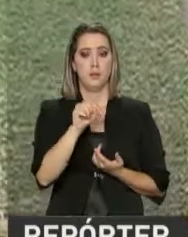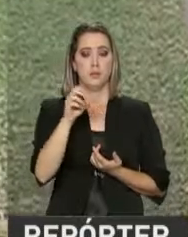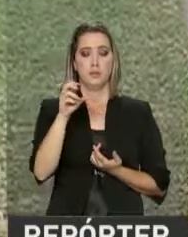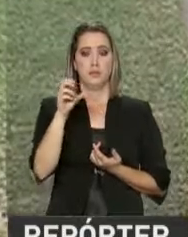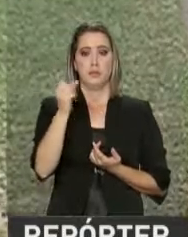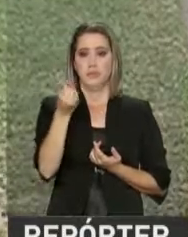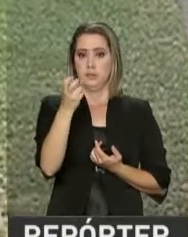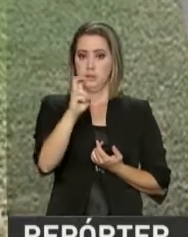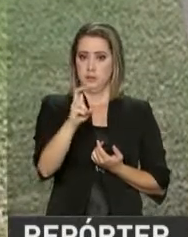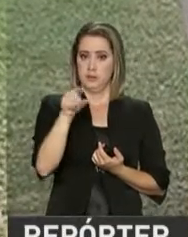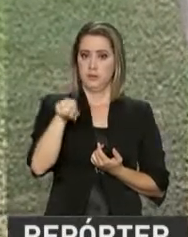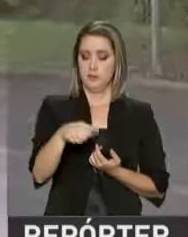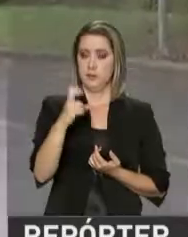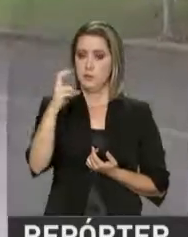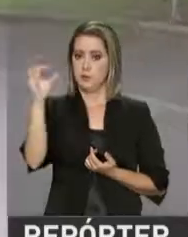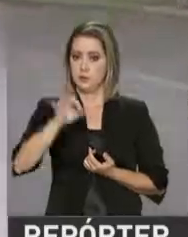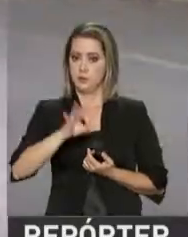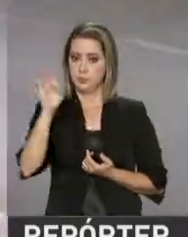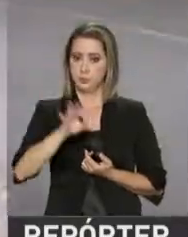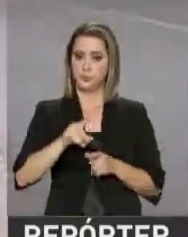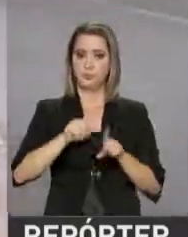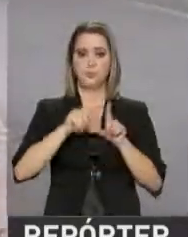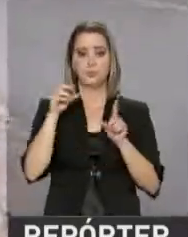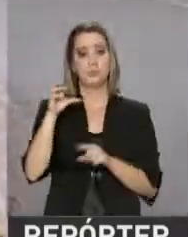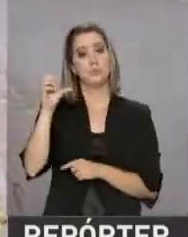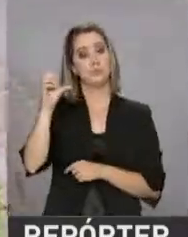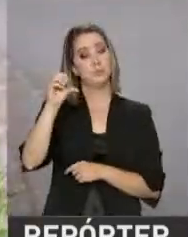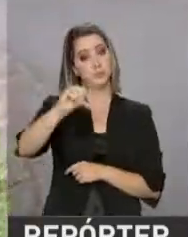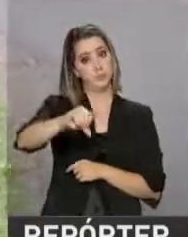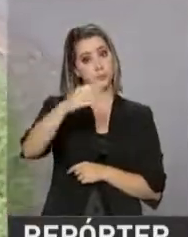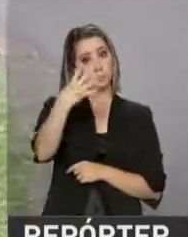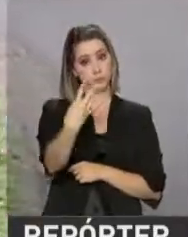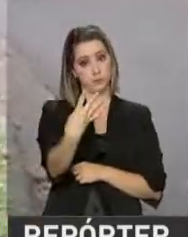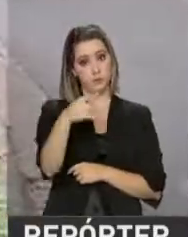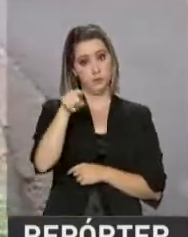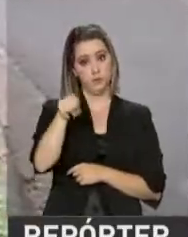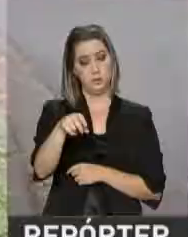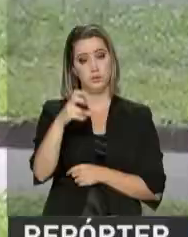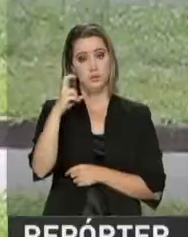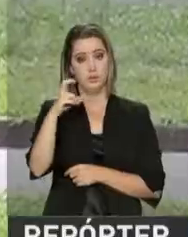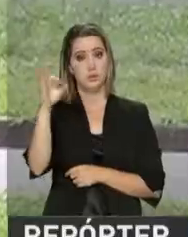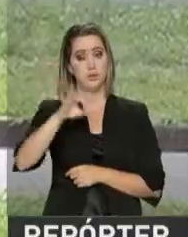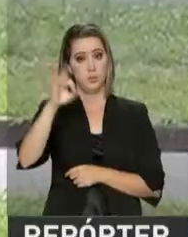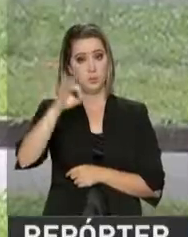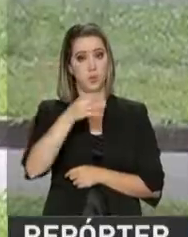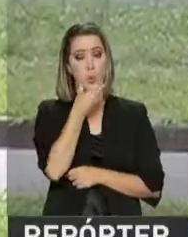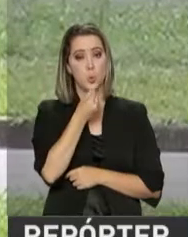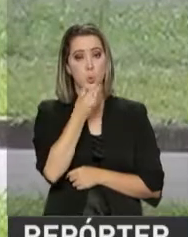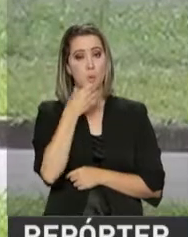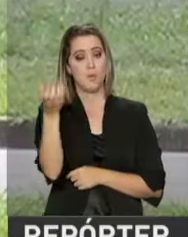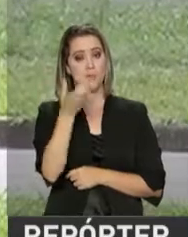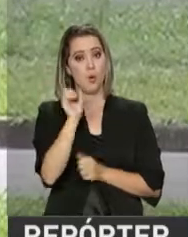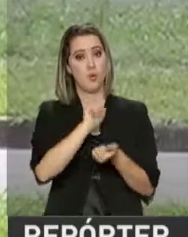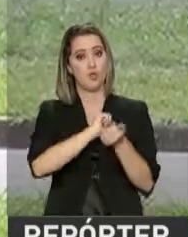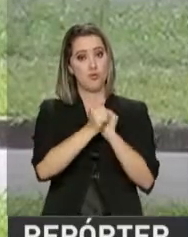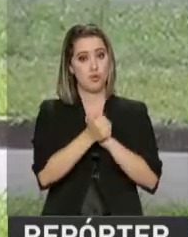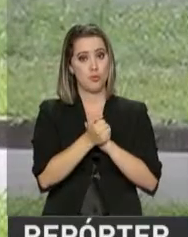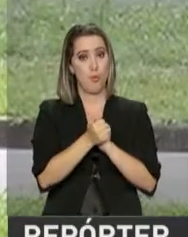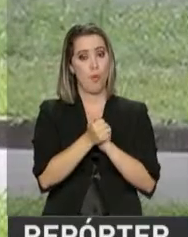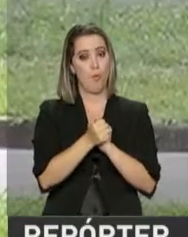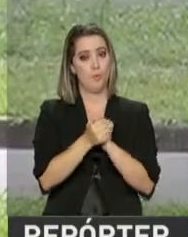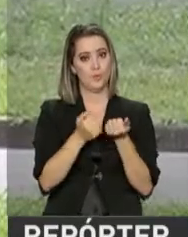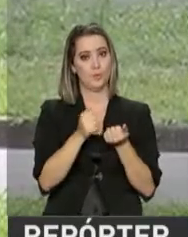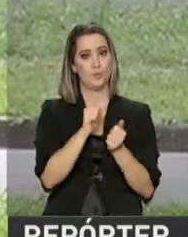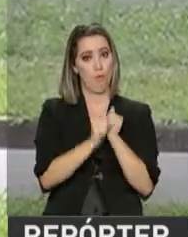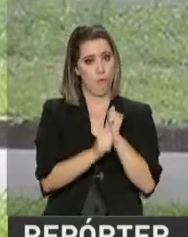65,5% dos praticantes. Já 94,5% dos adeptos ao futebol são homens, como o analista de sistemas Gustavo Tavares,